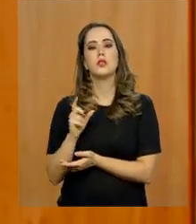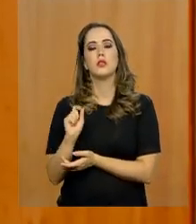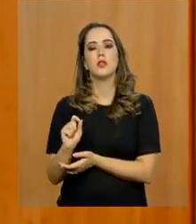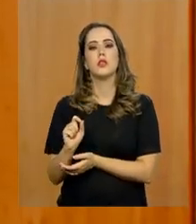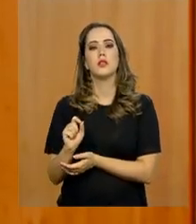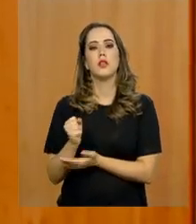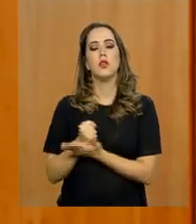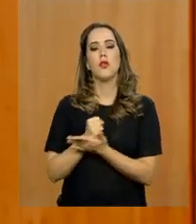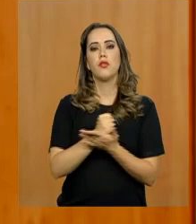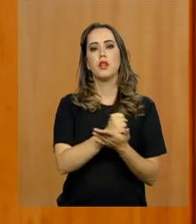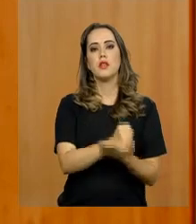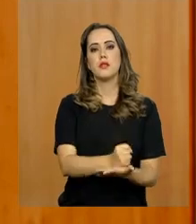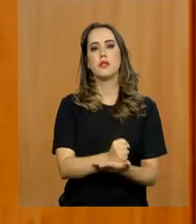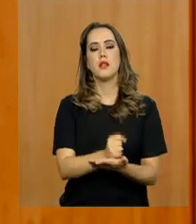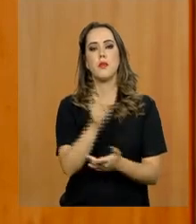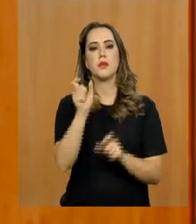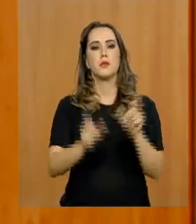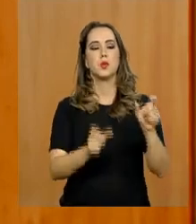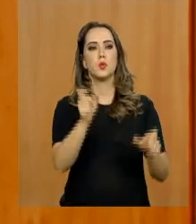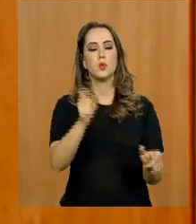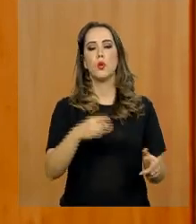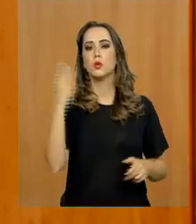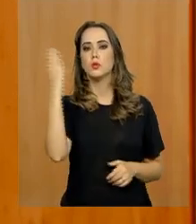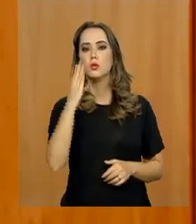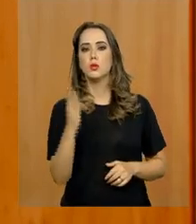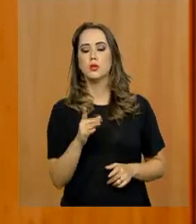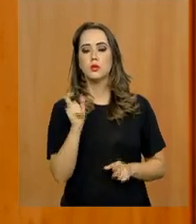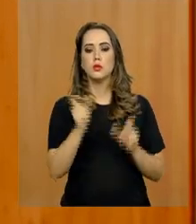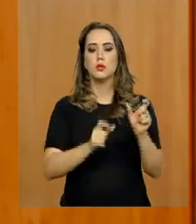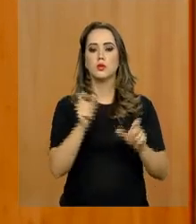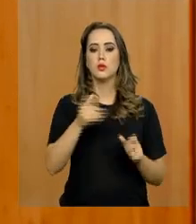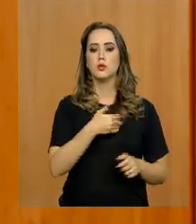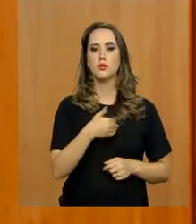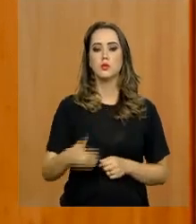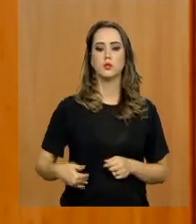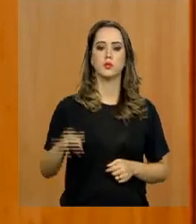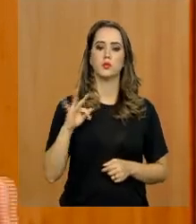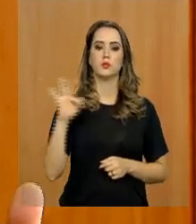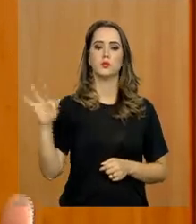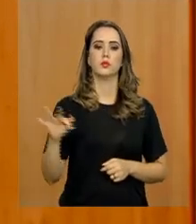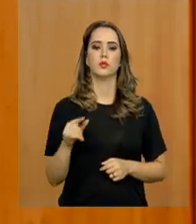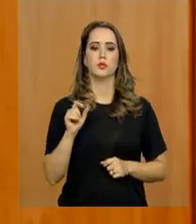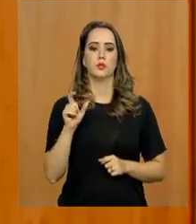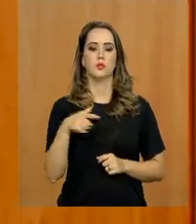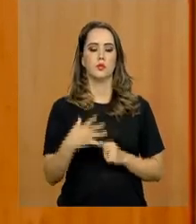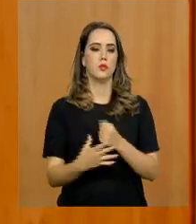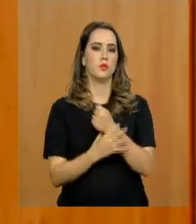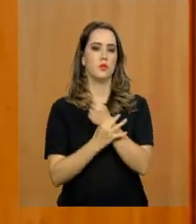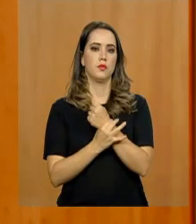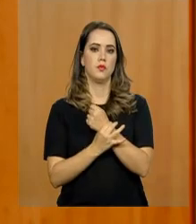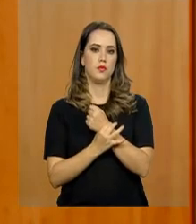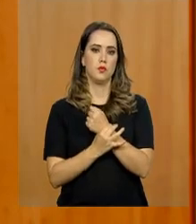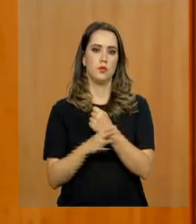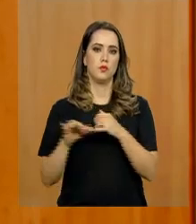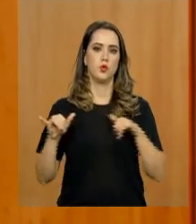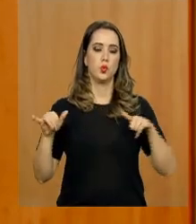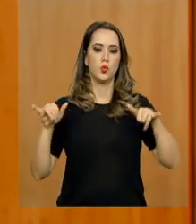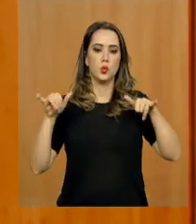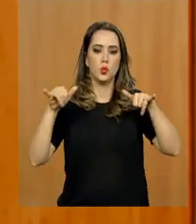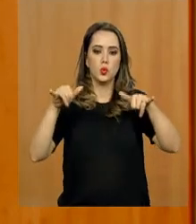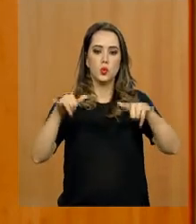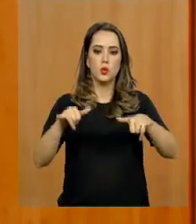que oferecer para o usuário brasileiro para para o governo federal para segurança de vôo no brasil